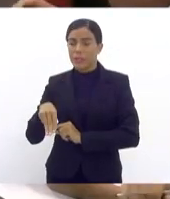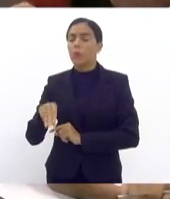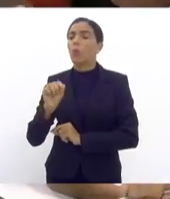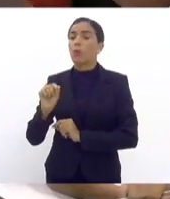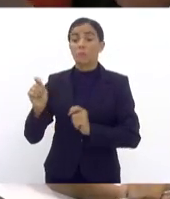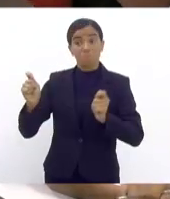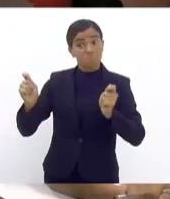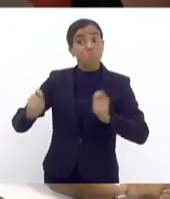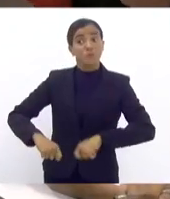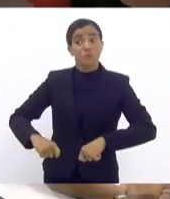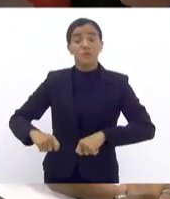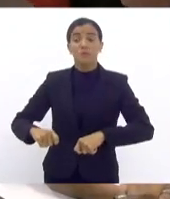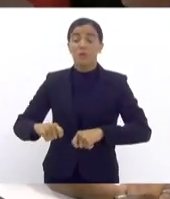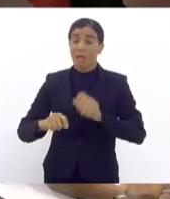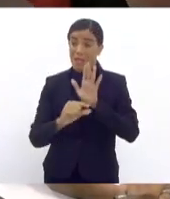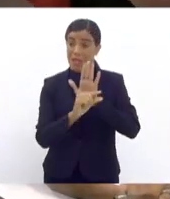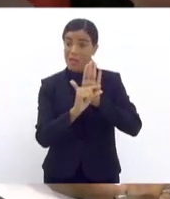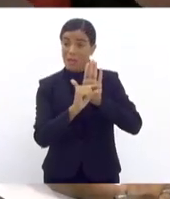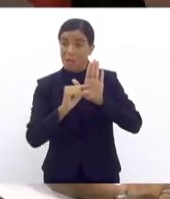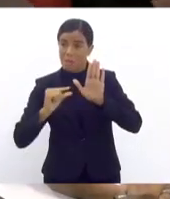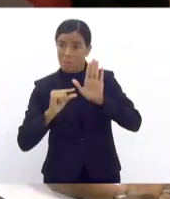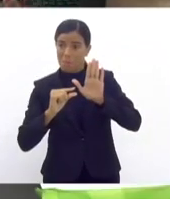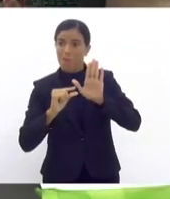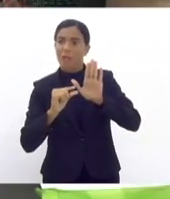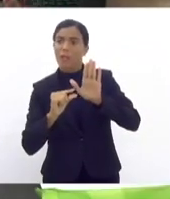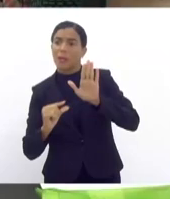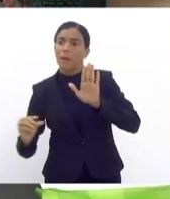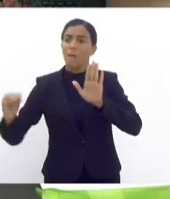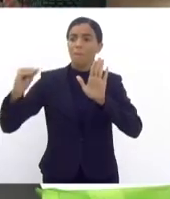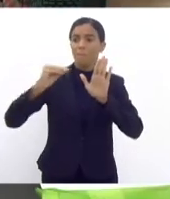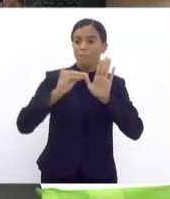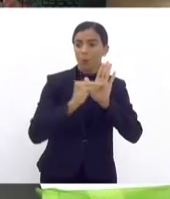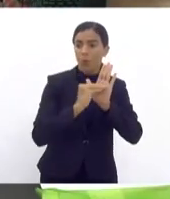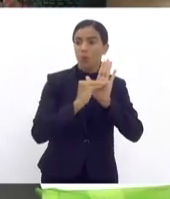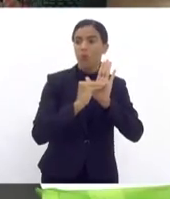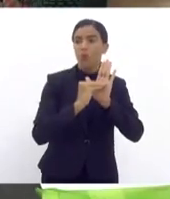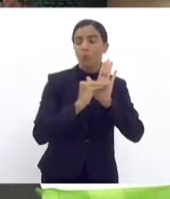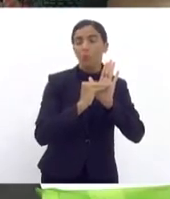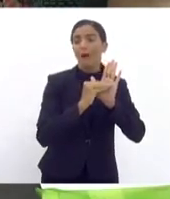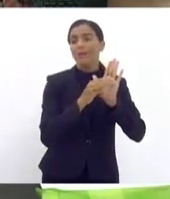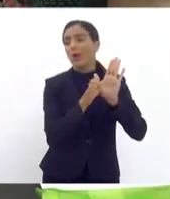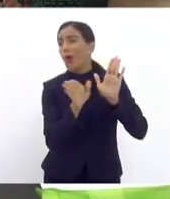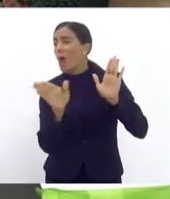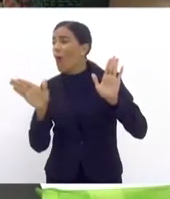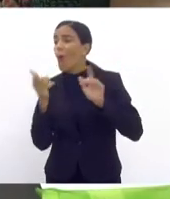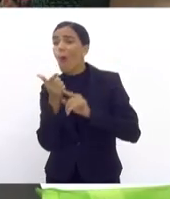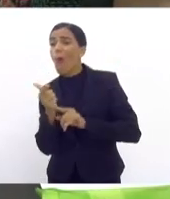possivelmente essas emendas foram alocadas, desviadas